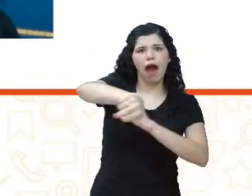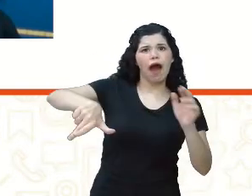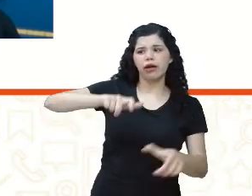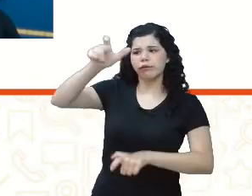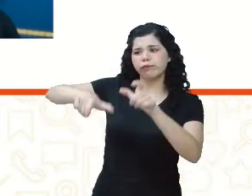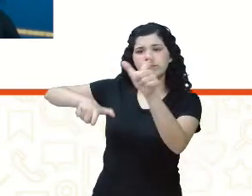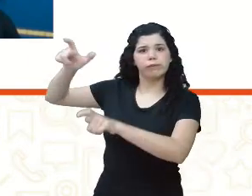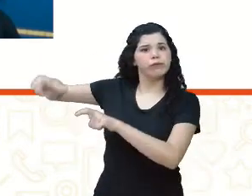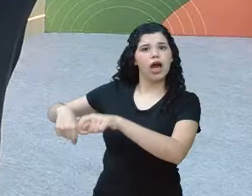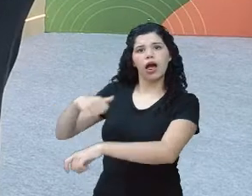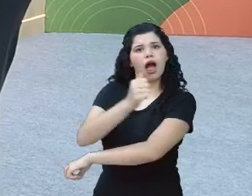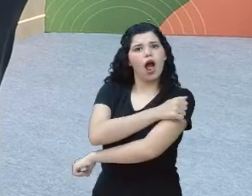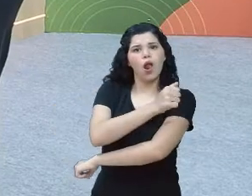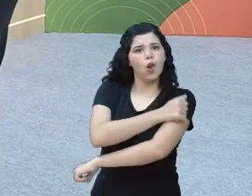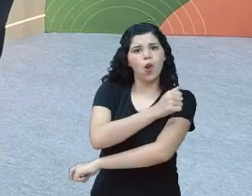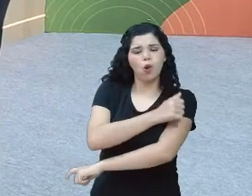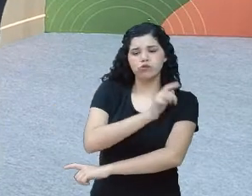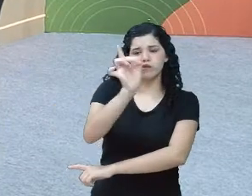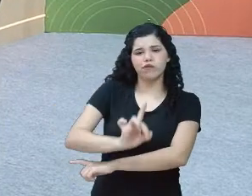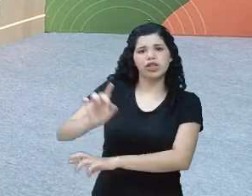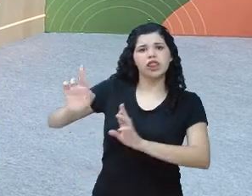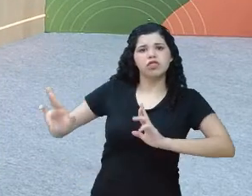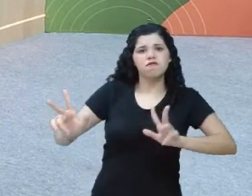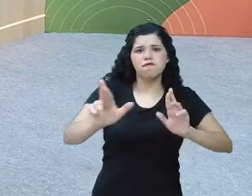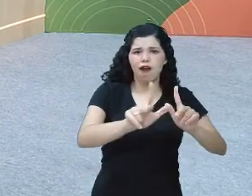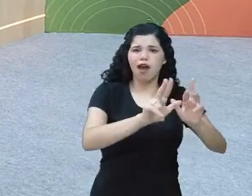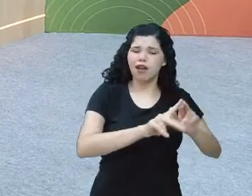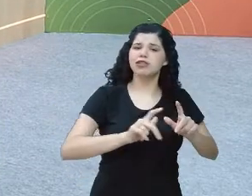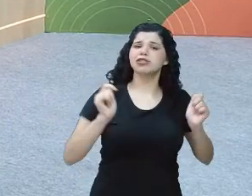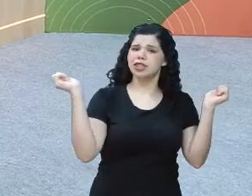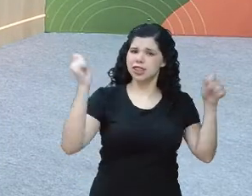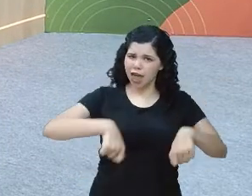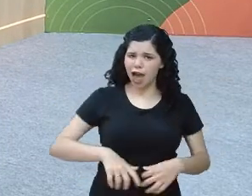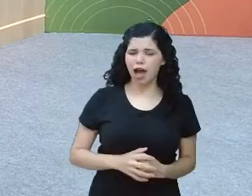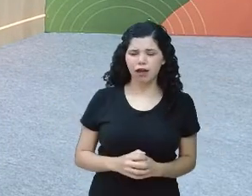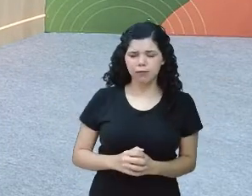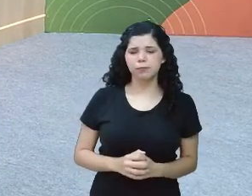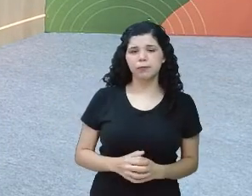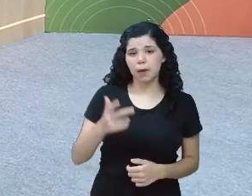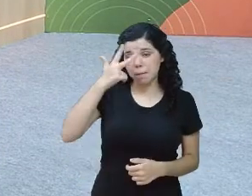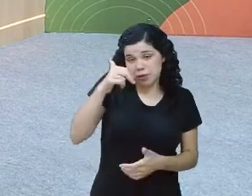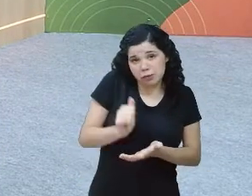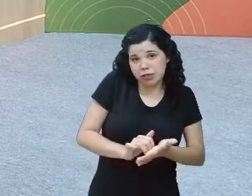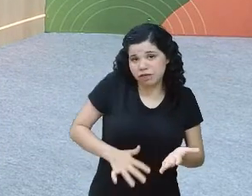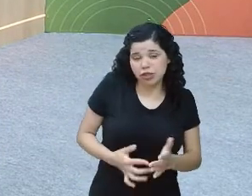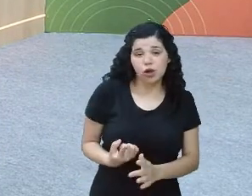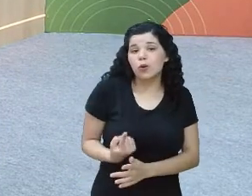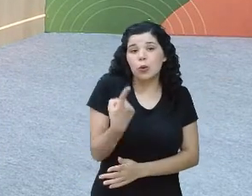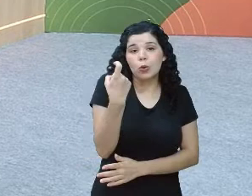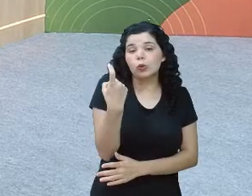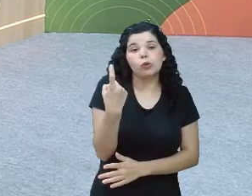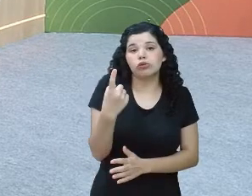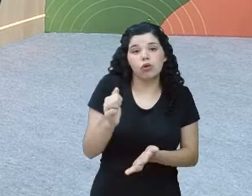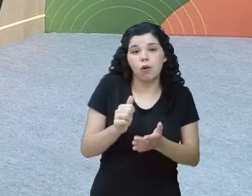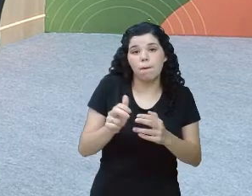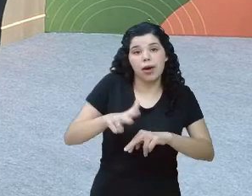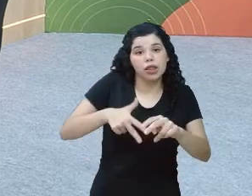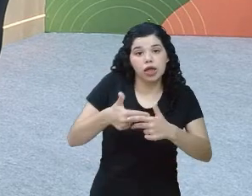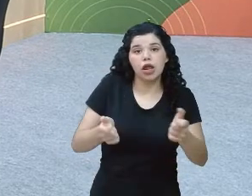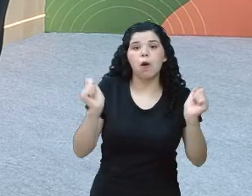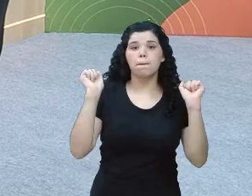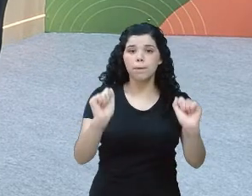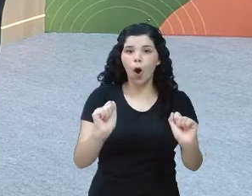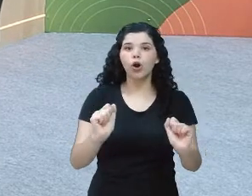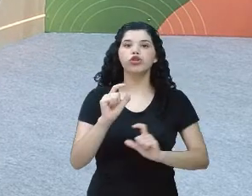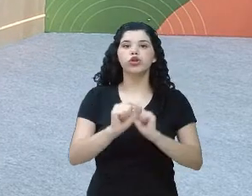estudantes a diversas deficiências, diversas dificuldades. Então, um único material ele vai servir para um